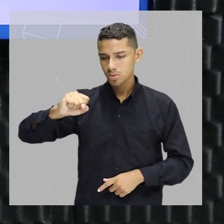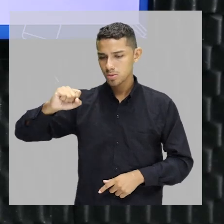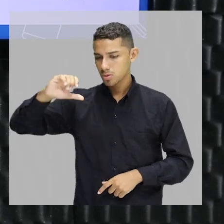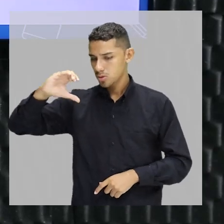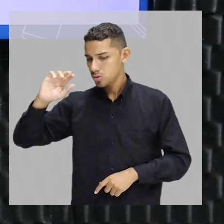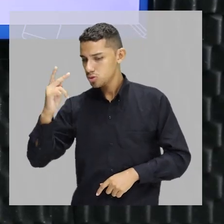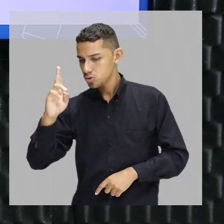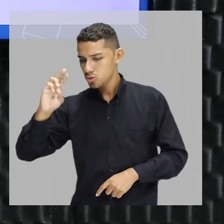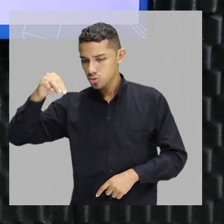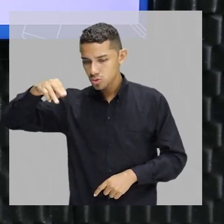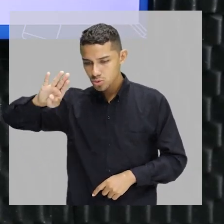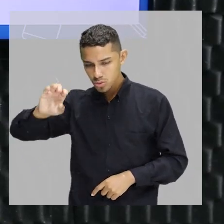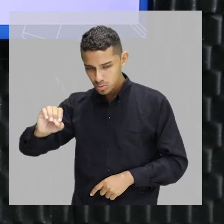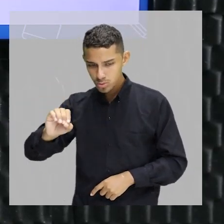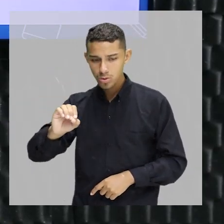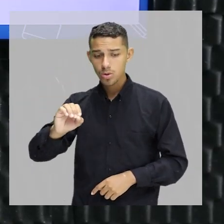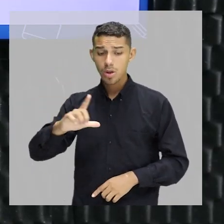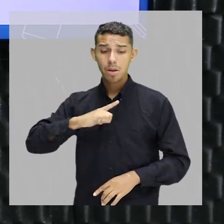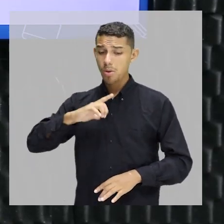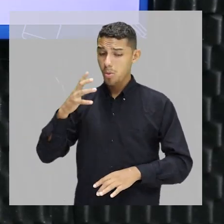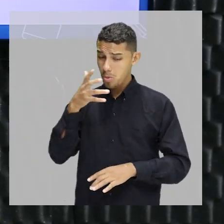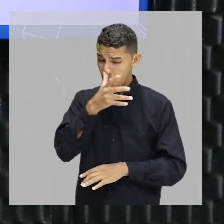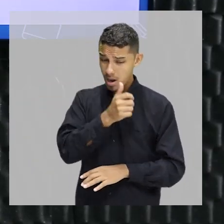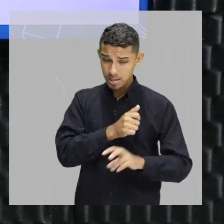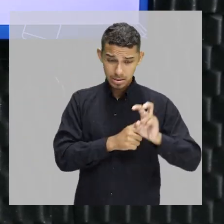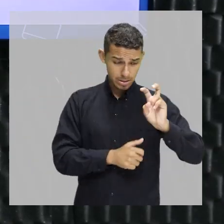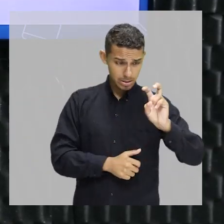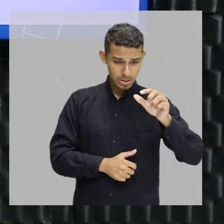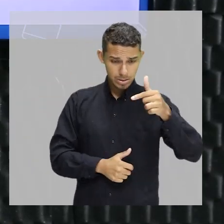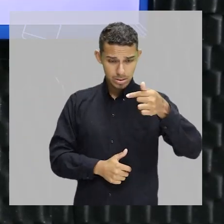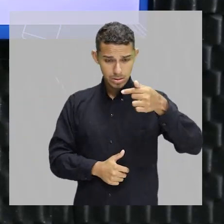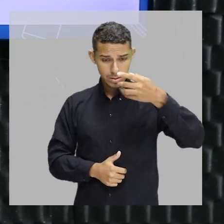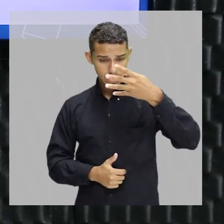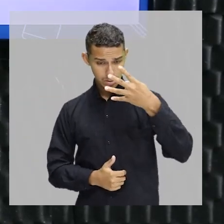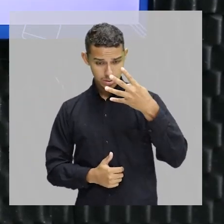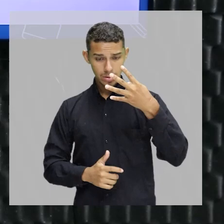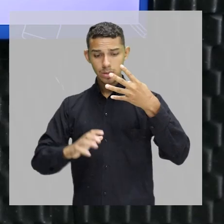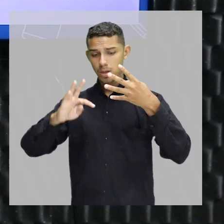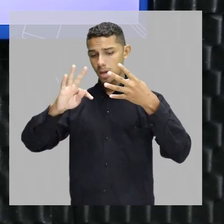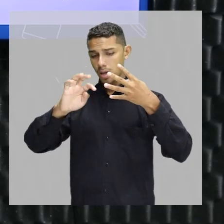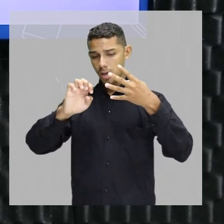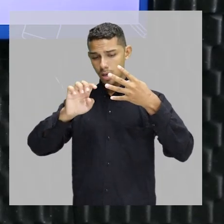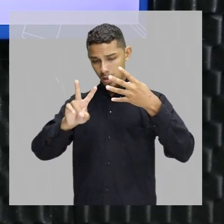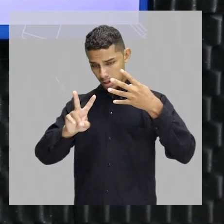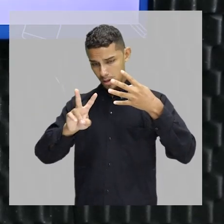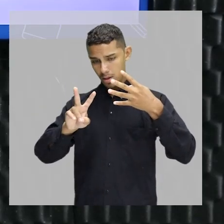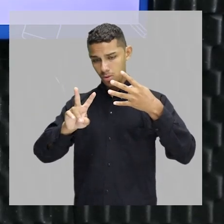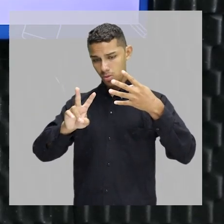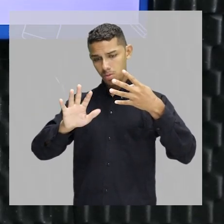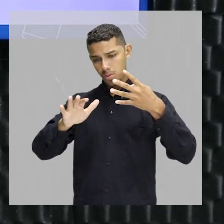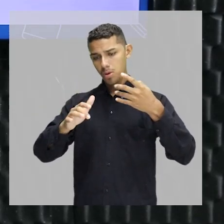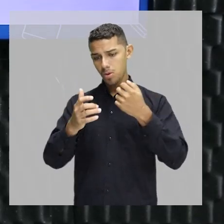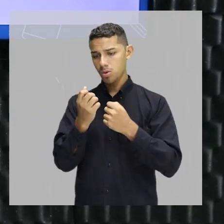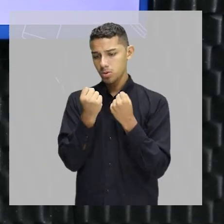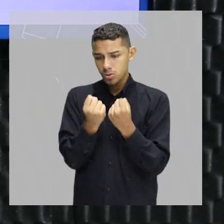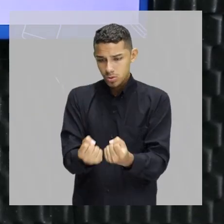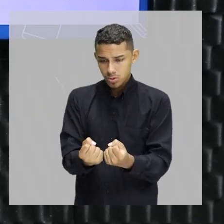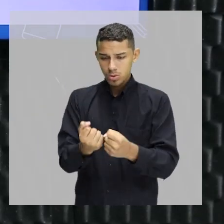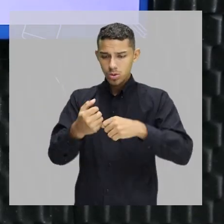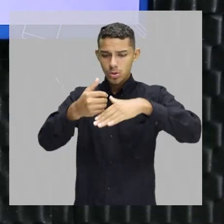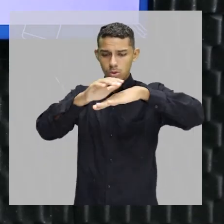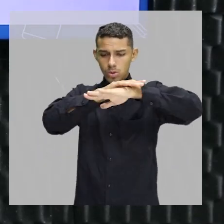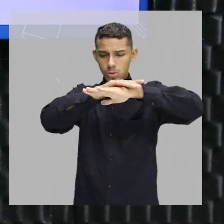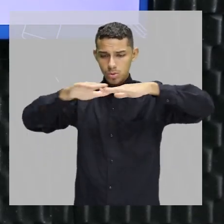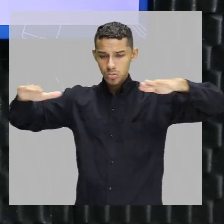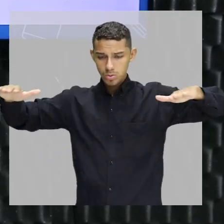teraelectrovolts, então é uma energia muito grande. Justamente por conta desta energia ser muito intensa, é que ele é no subsolo, tá ok? Além